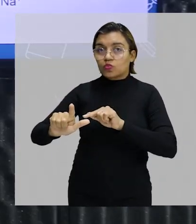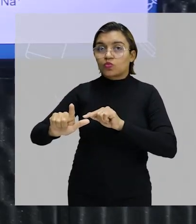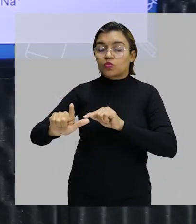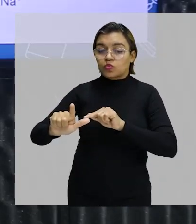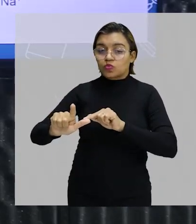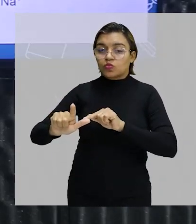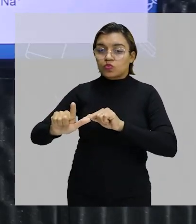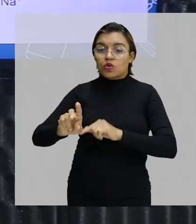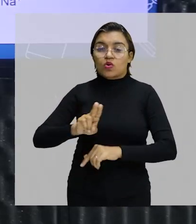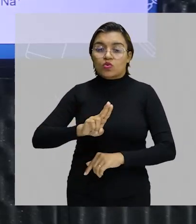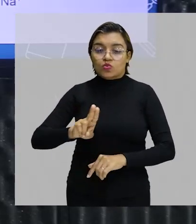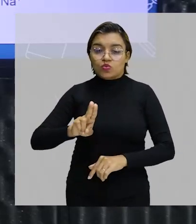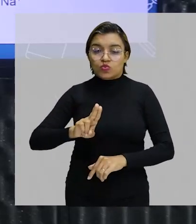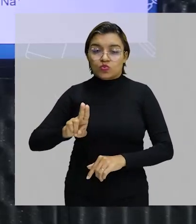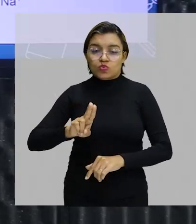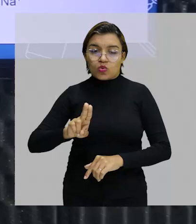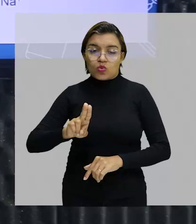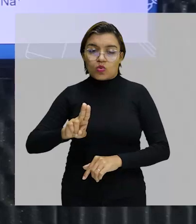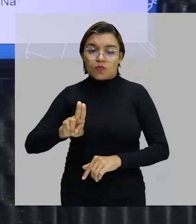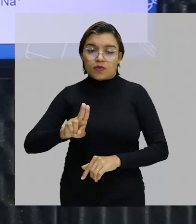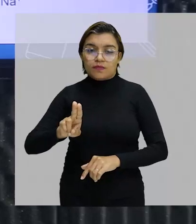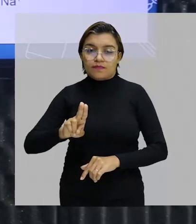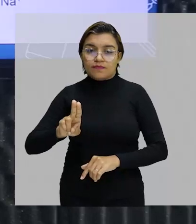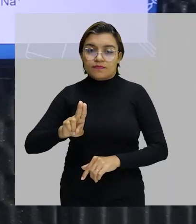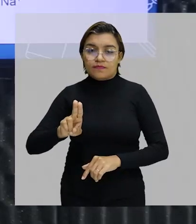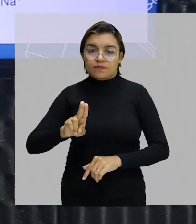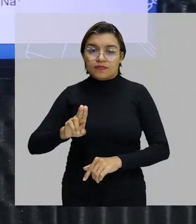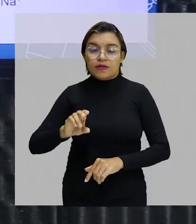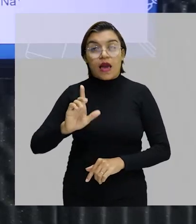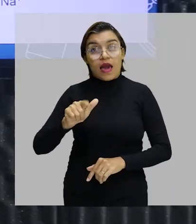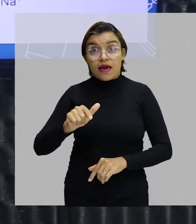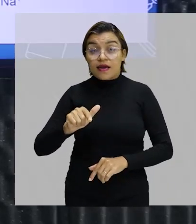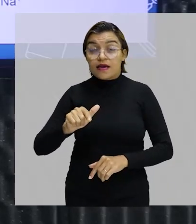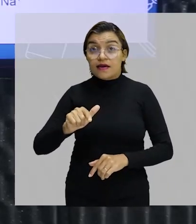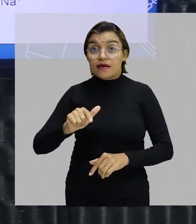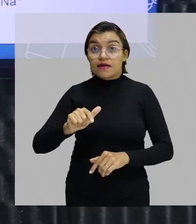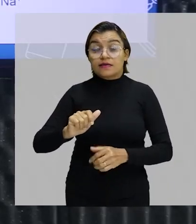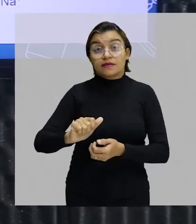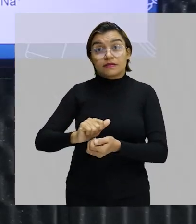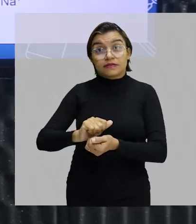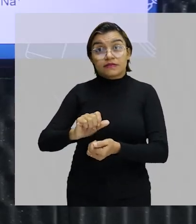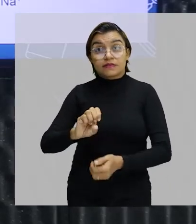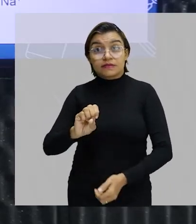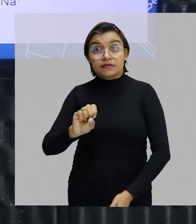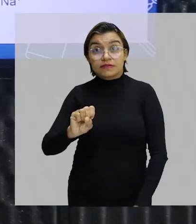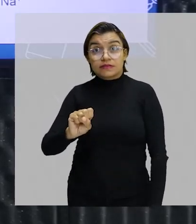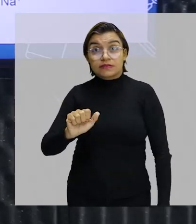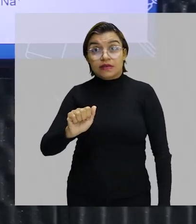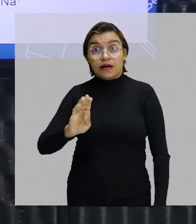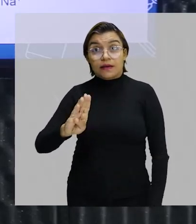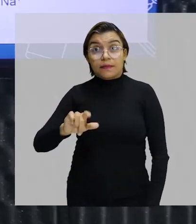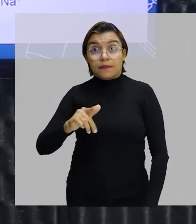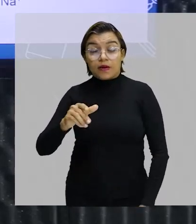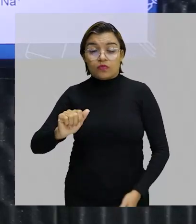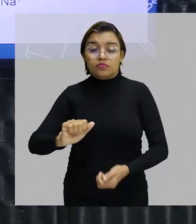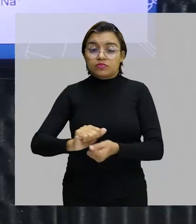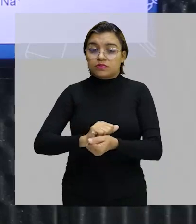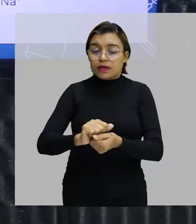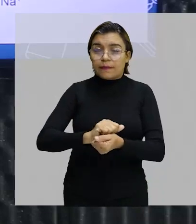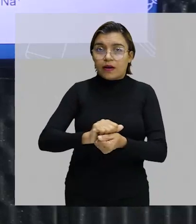nós denominamos popularmente de sabão. Todo e qualquer tipo de sabão, aí nós vamos para